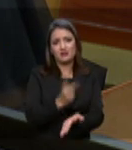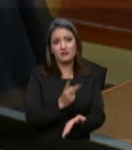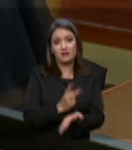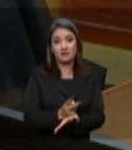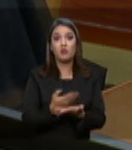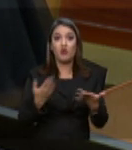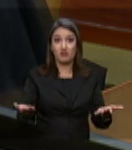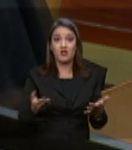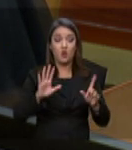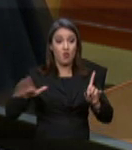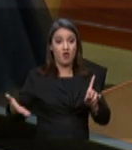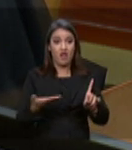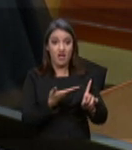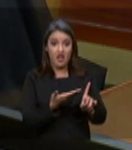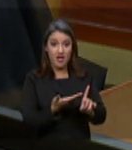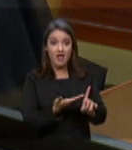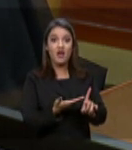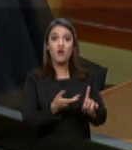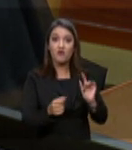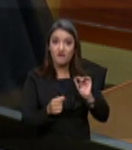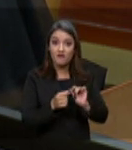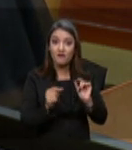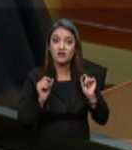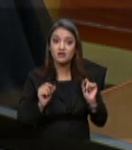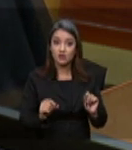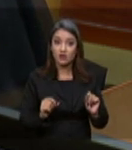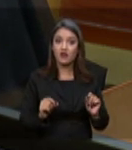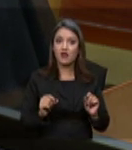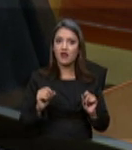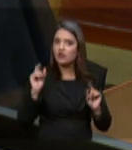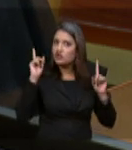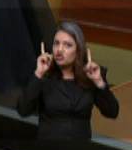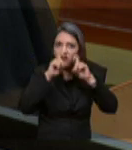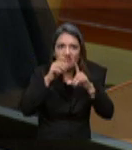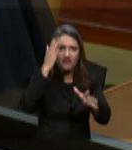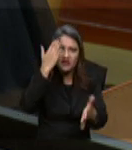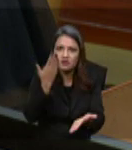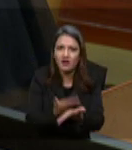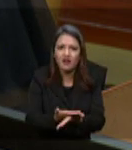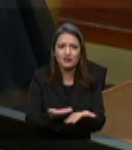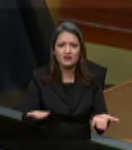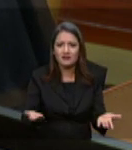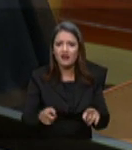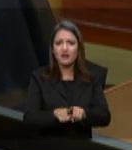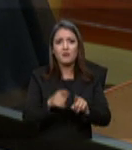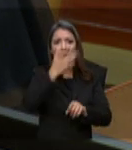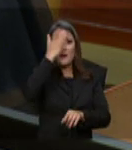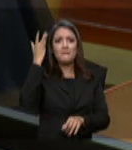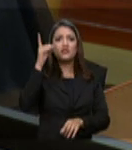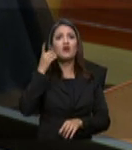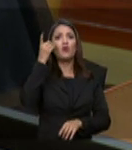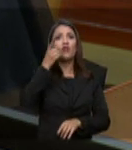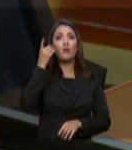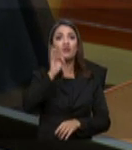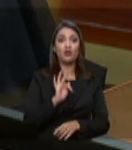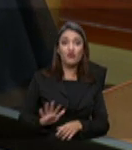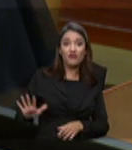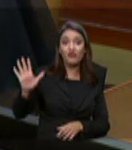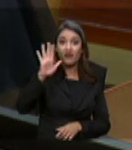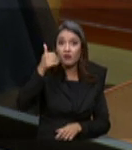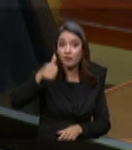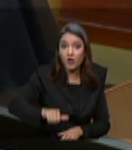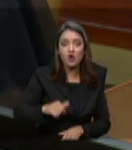certo que o acusado e o que acusar do Face é difícil de acreditar especialmente partido da pessoa de um parlamentar Federal